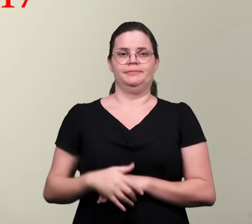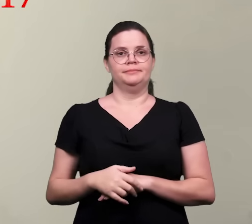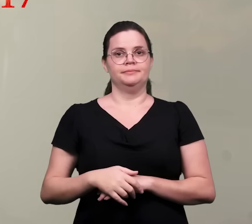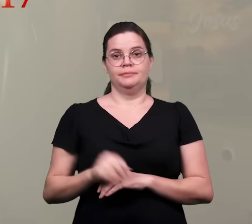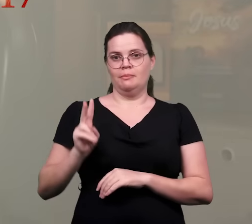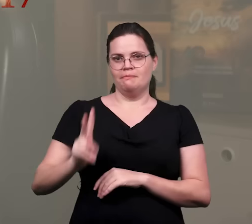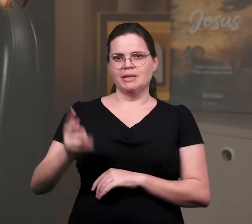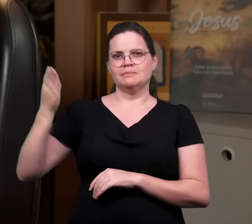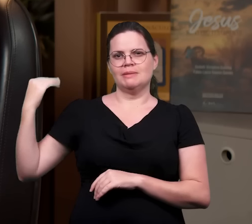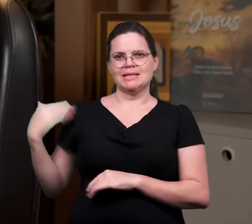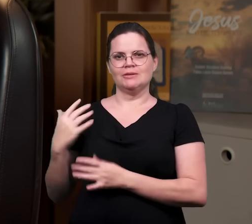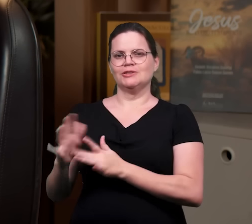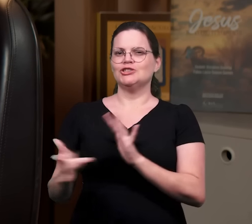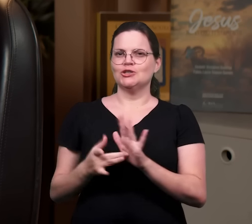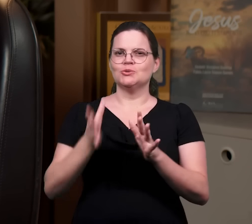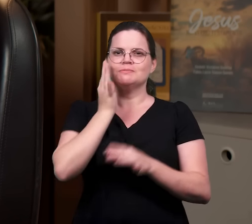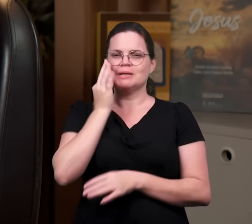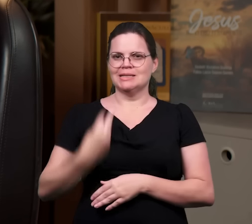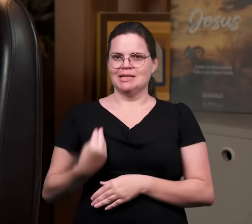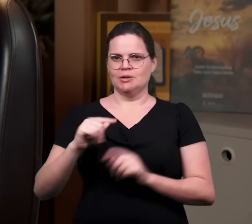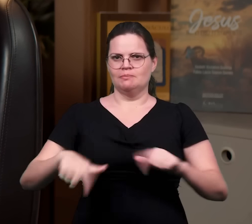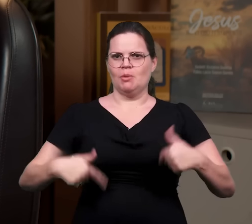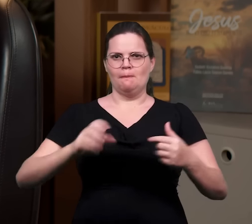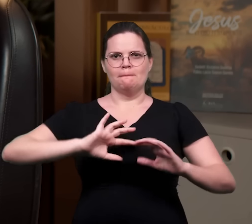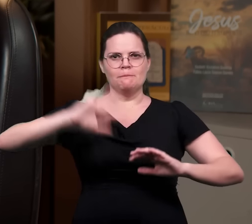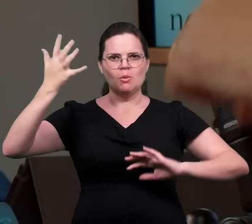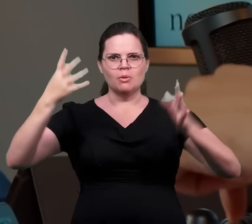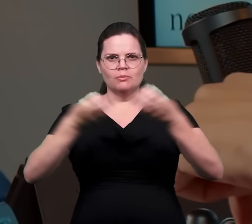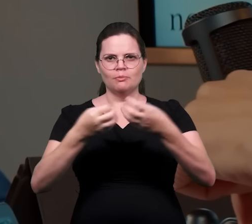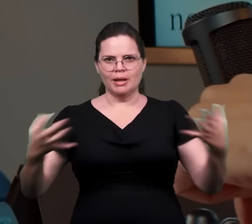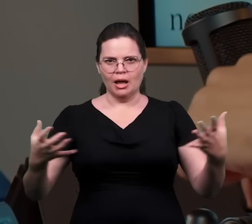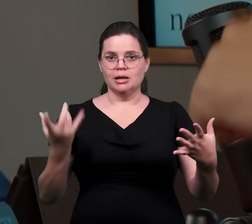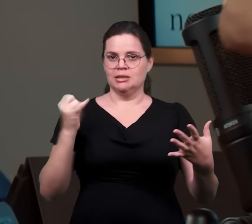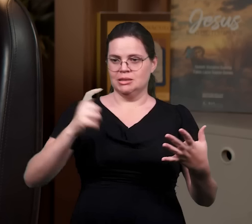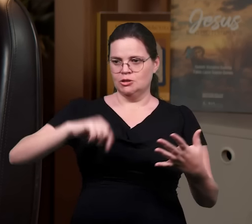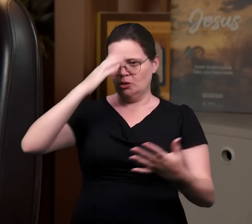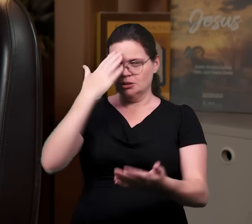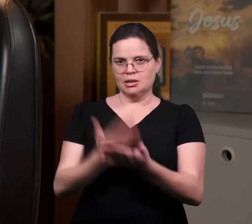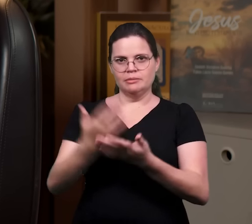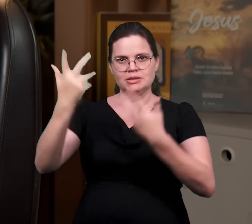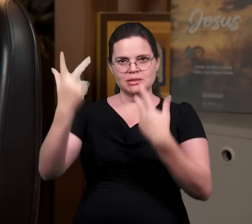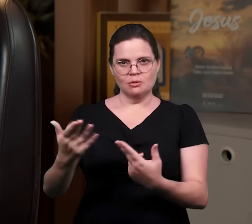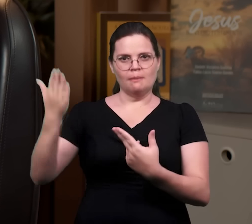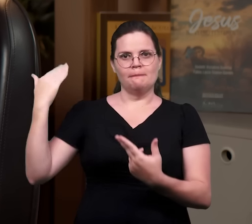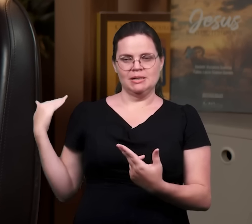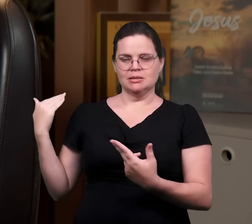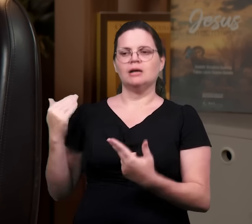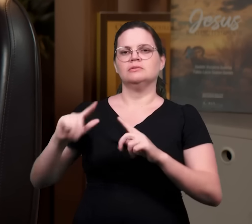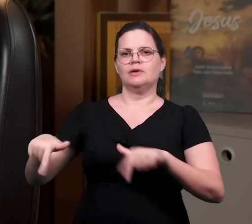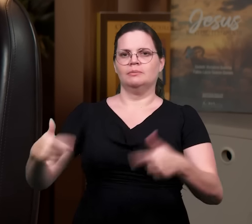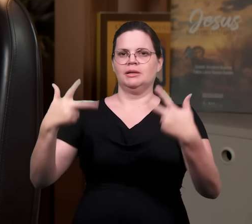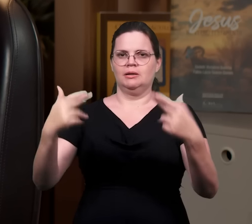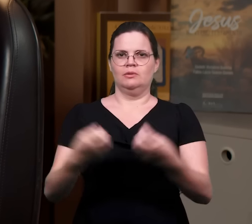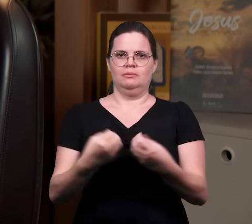mesmas operações que Jesus fez no seu ministério, se hoje nós crermos, nós vivemos, ele vai manifestar essas mesmas operações